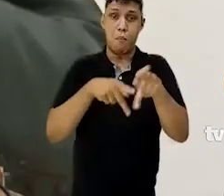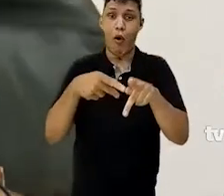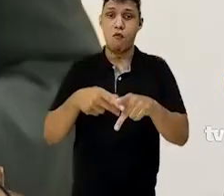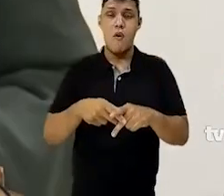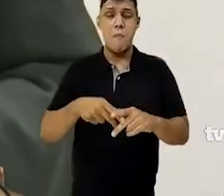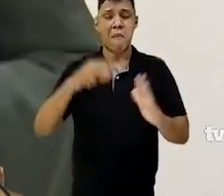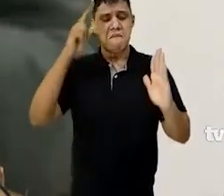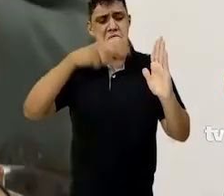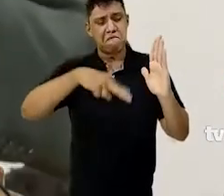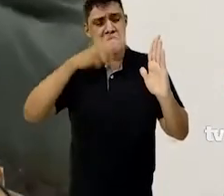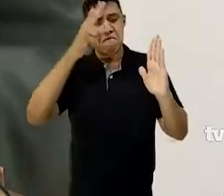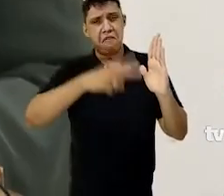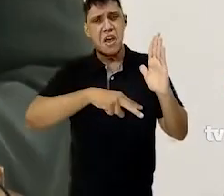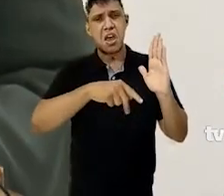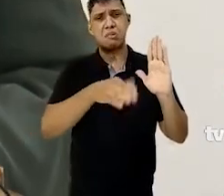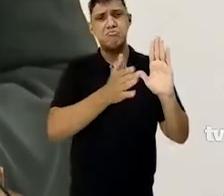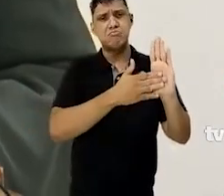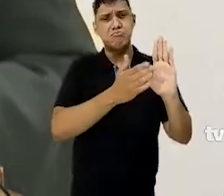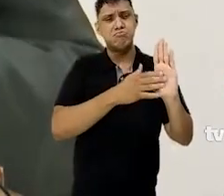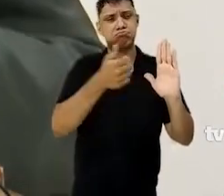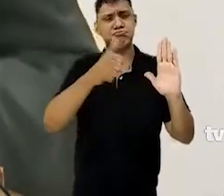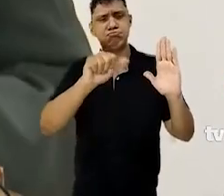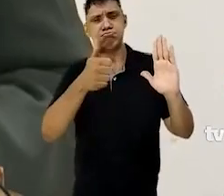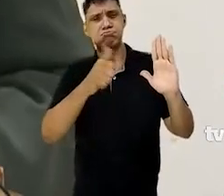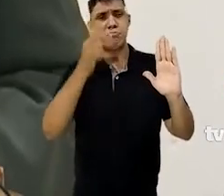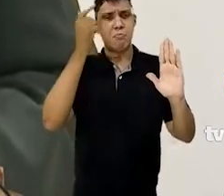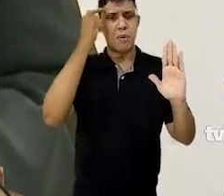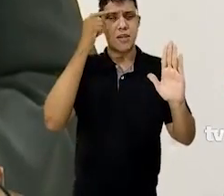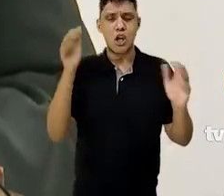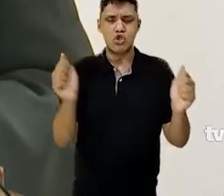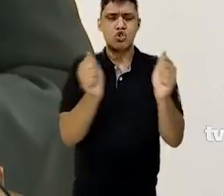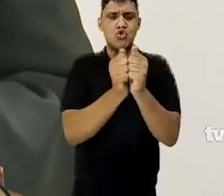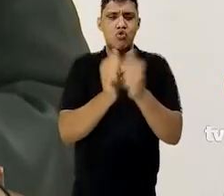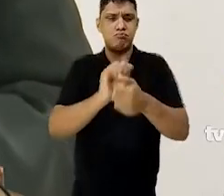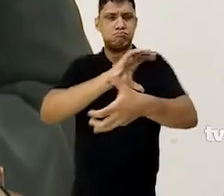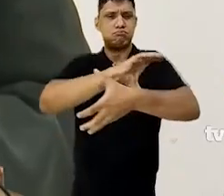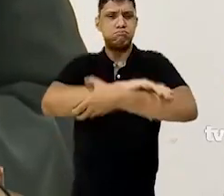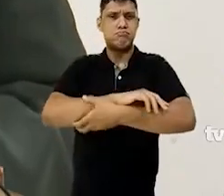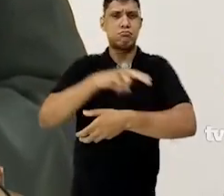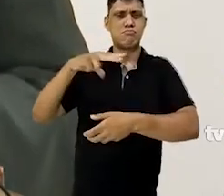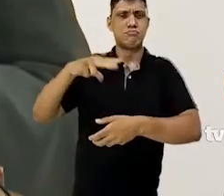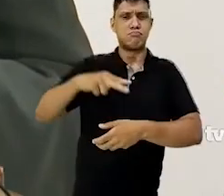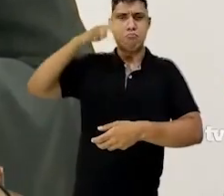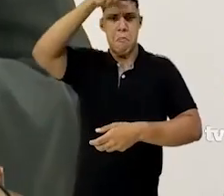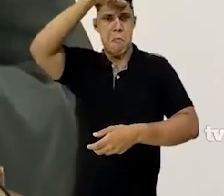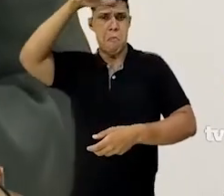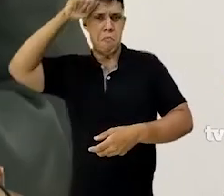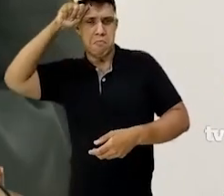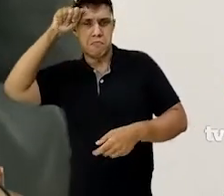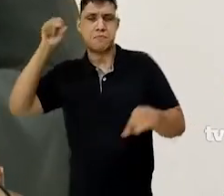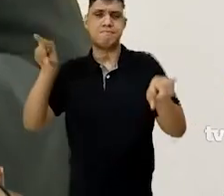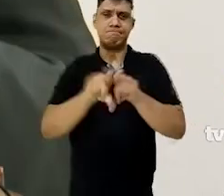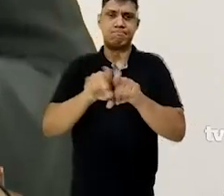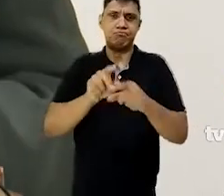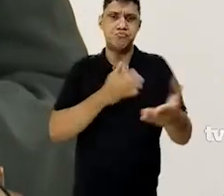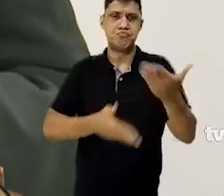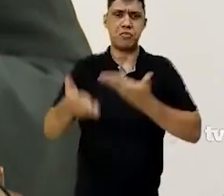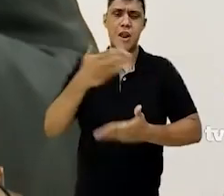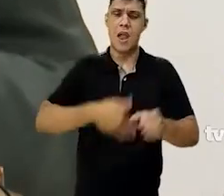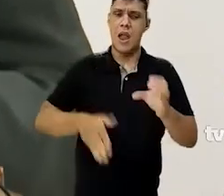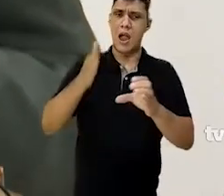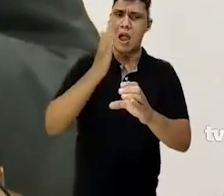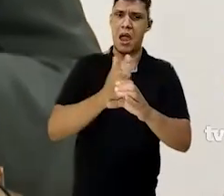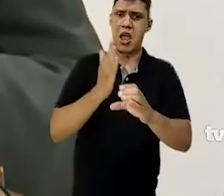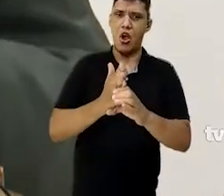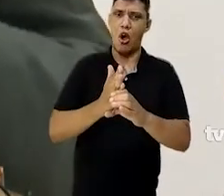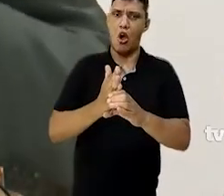e investir no município de Caicó em parceria público-privada para que Caicó seja uma cidade bem melhor